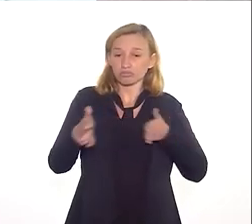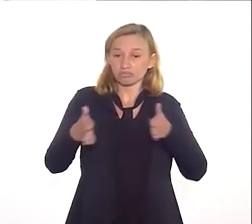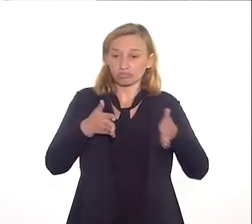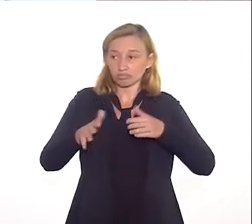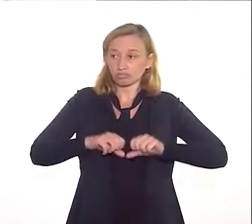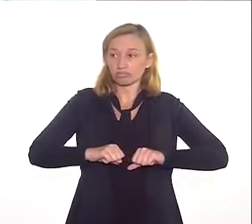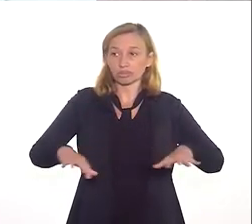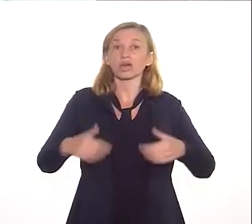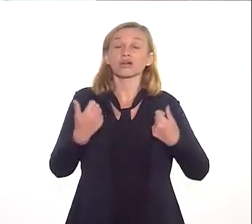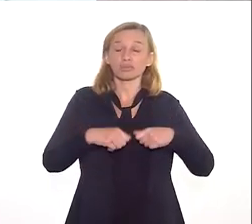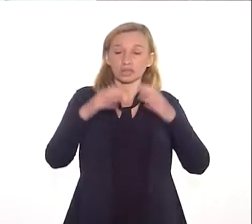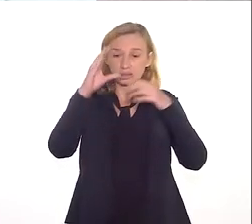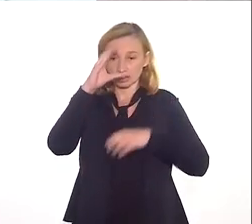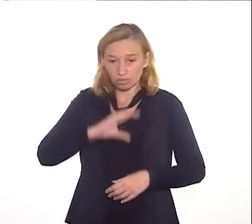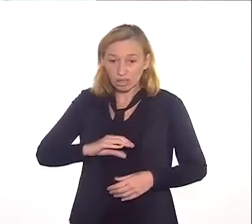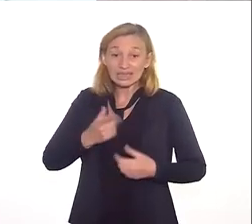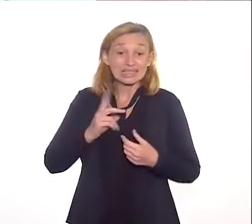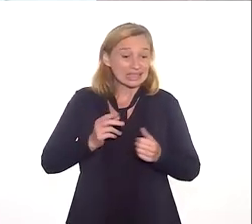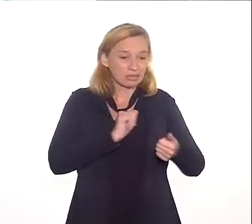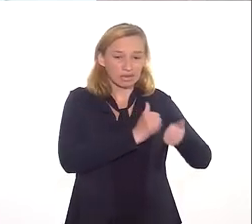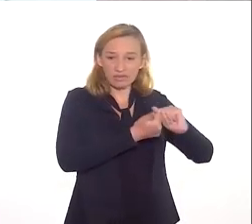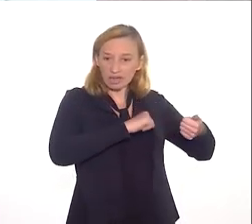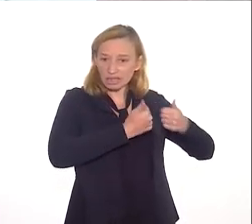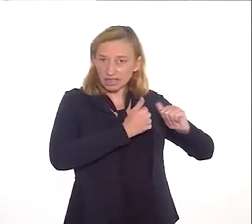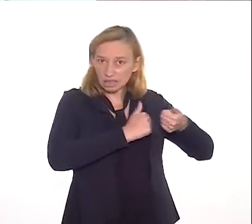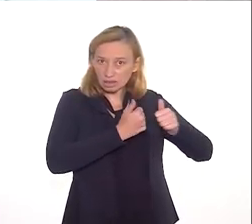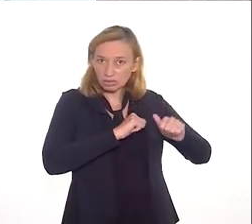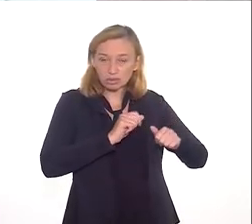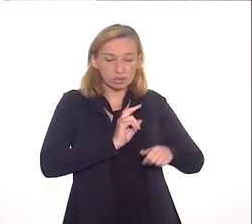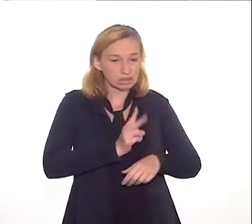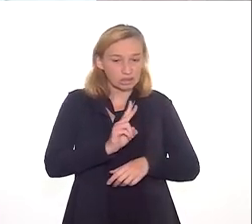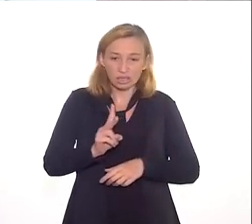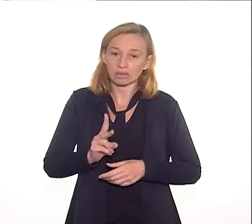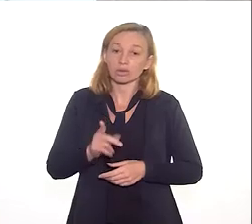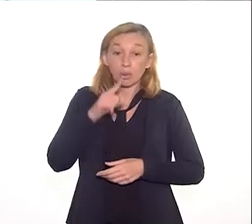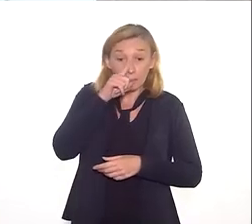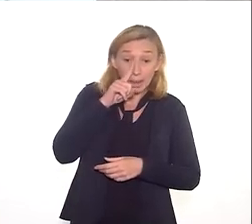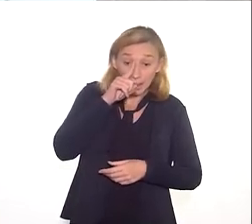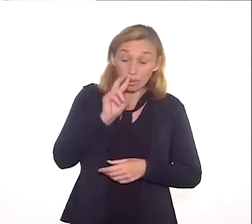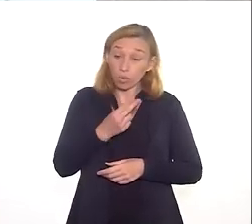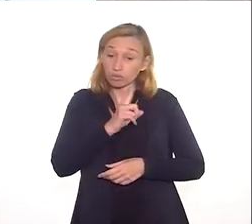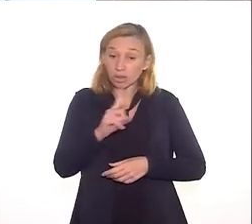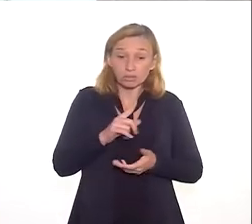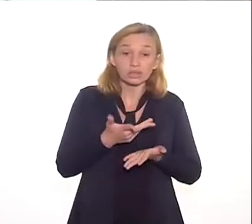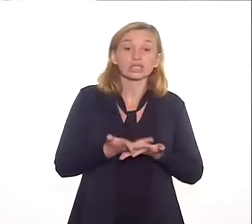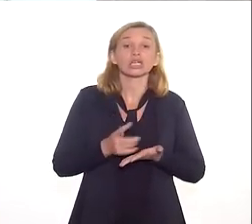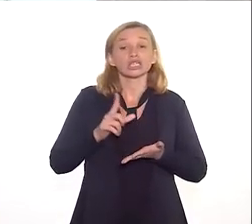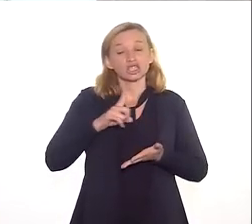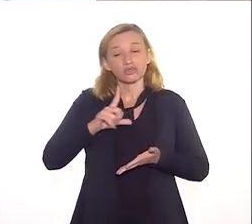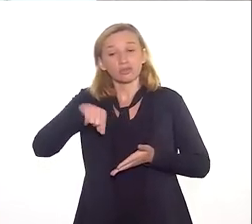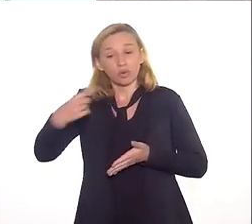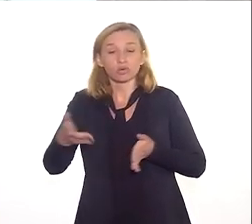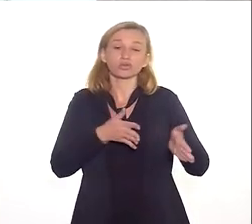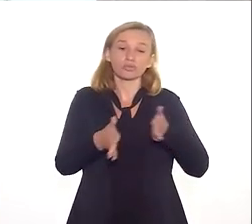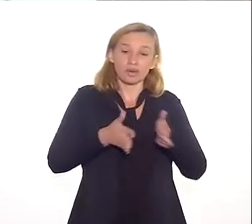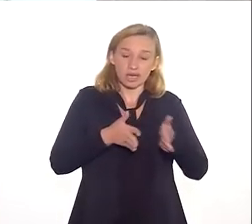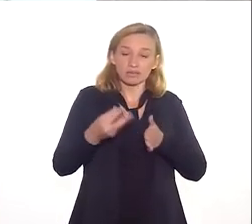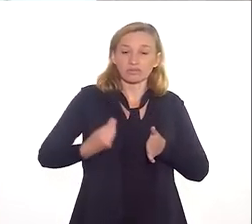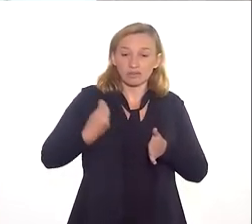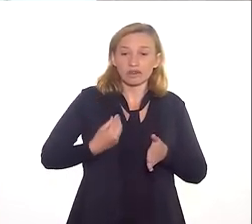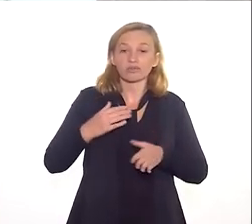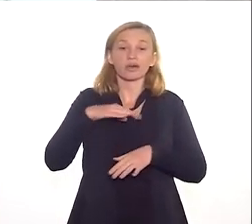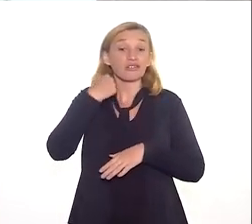durante uma pandemia nós precisamos nos comportar sempre avaliando a todo tempo risco e benefício. Nós já tivemos outros